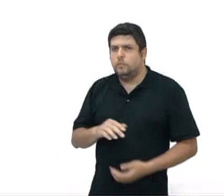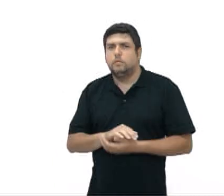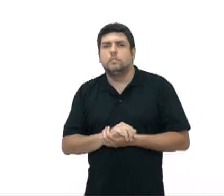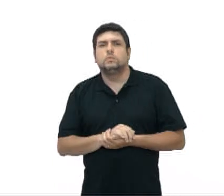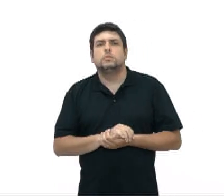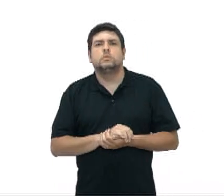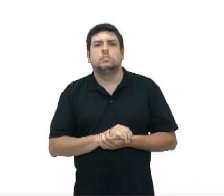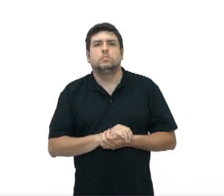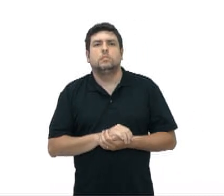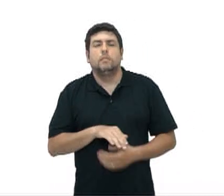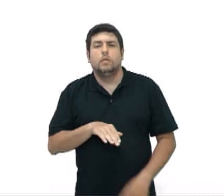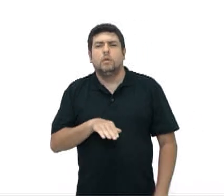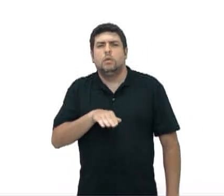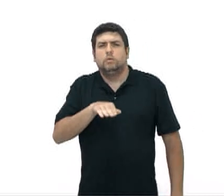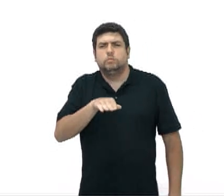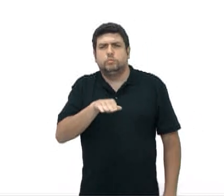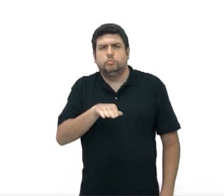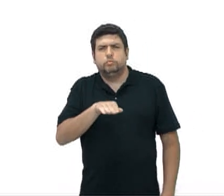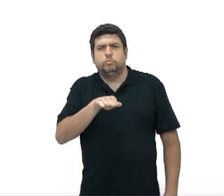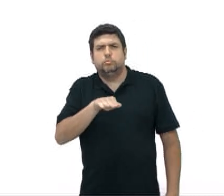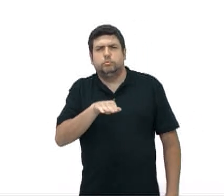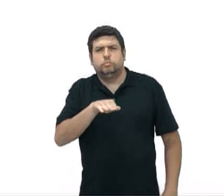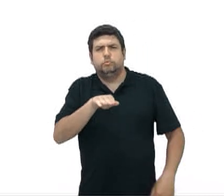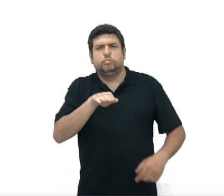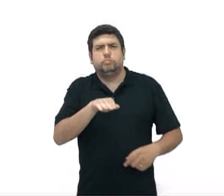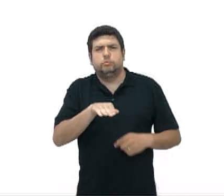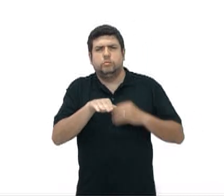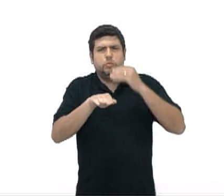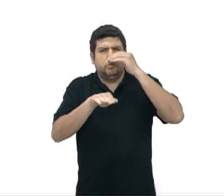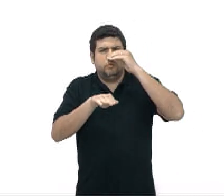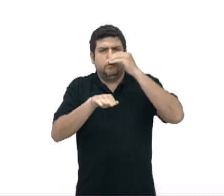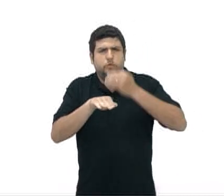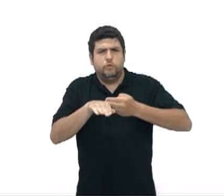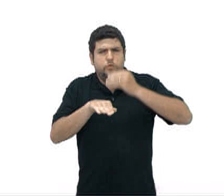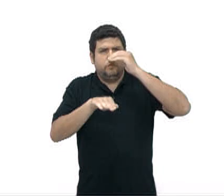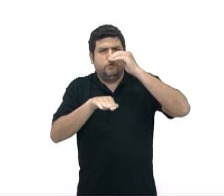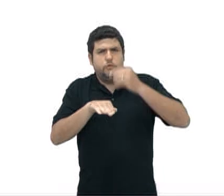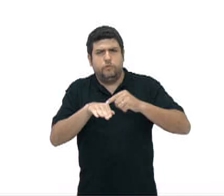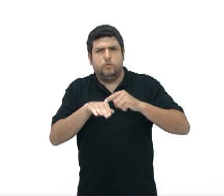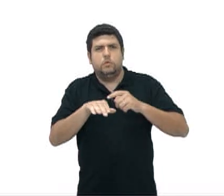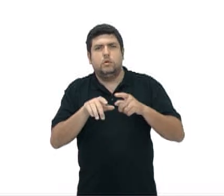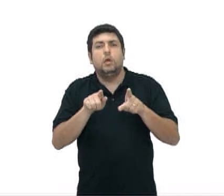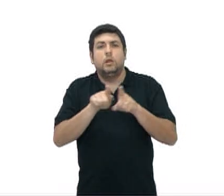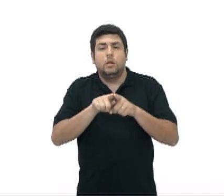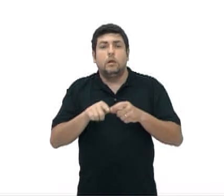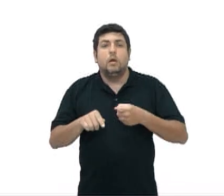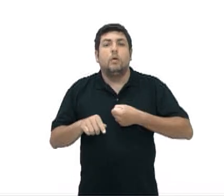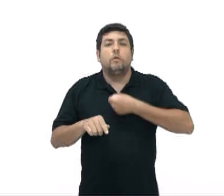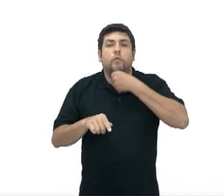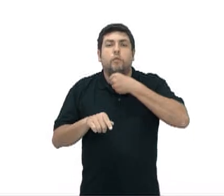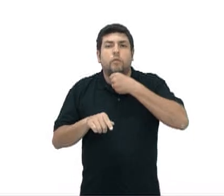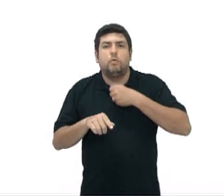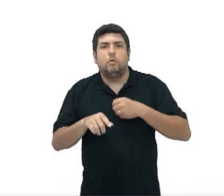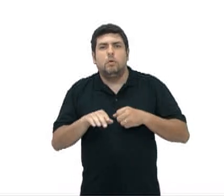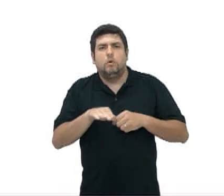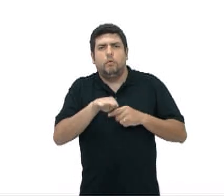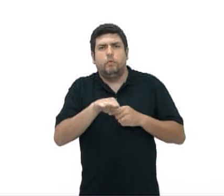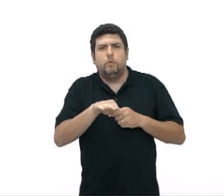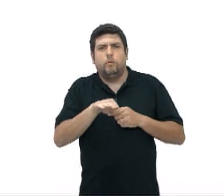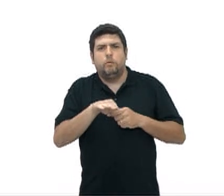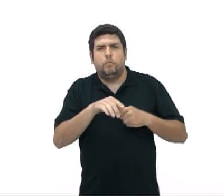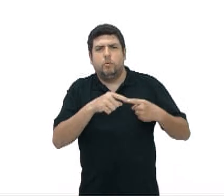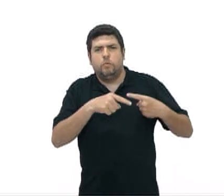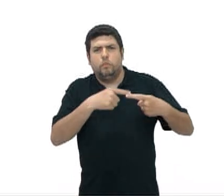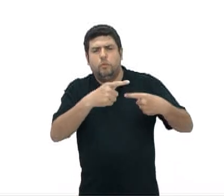situação, a quantidade de movimento do conjunto Fusca e vovó não varia.